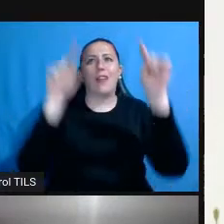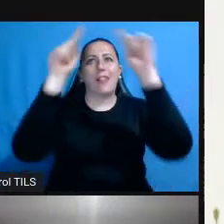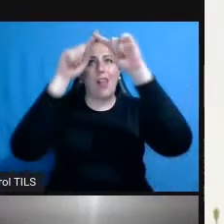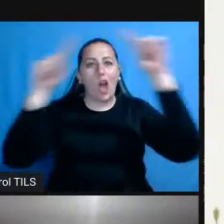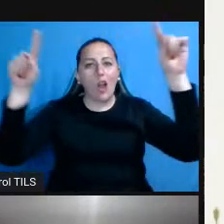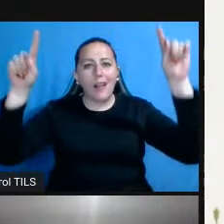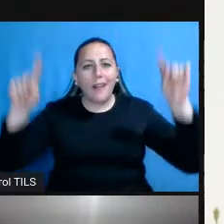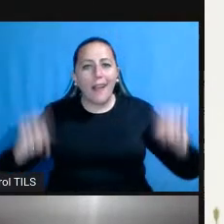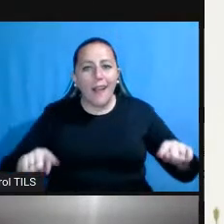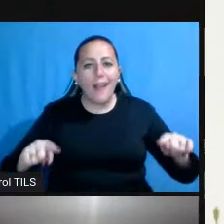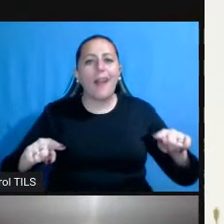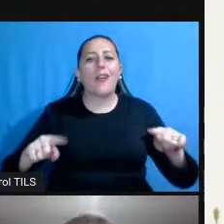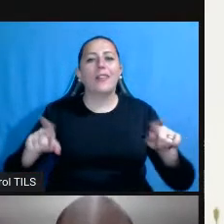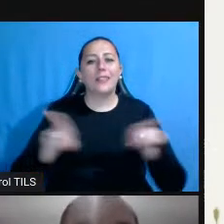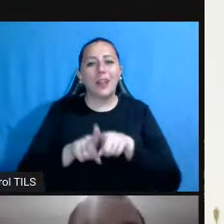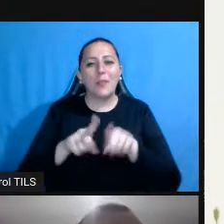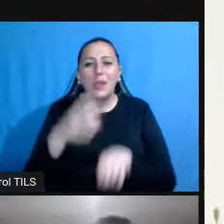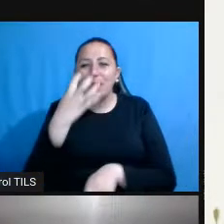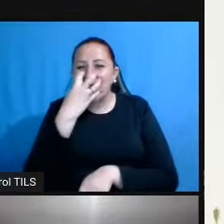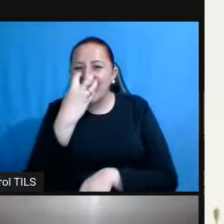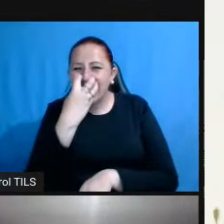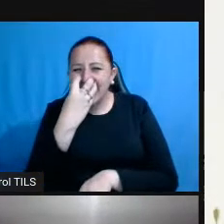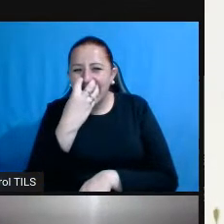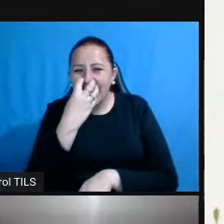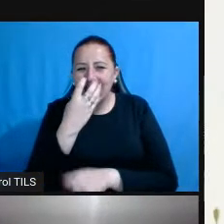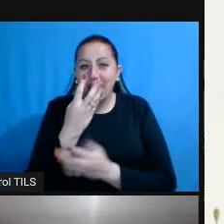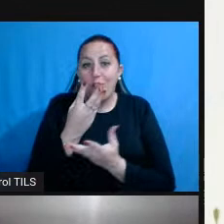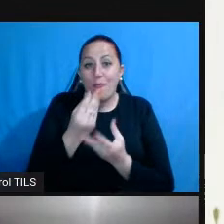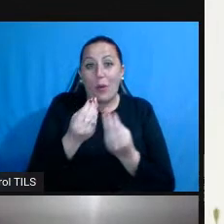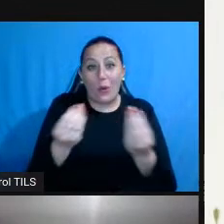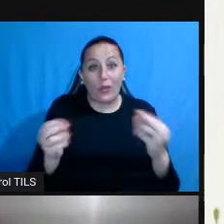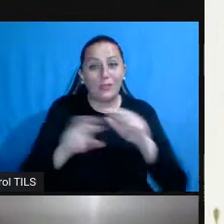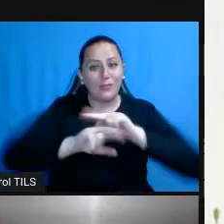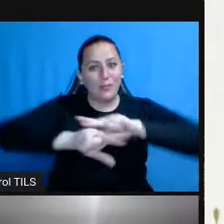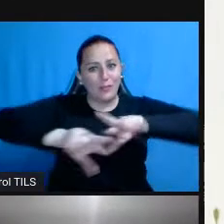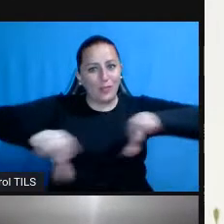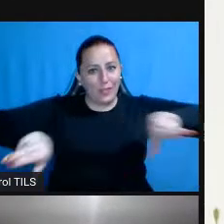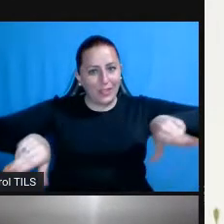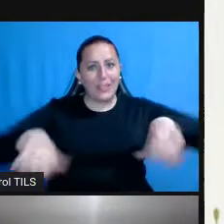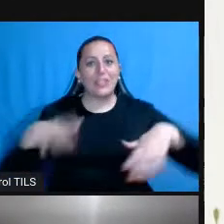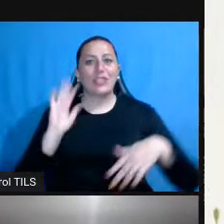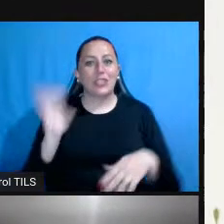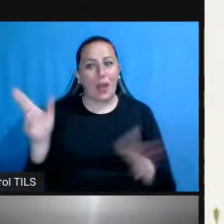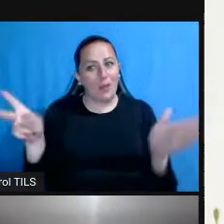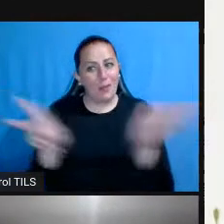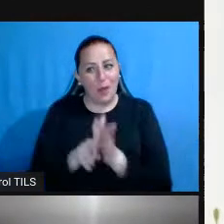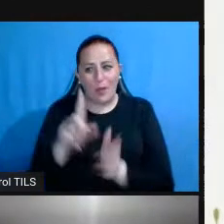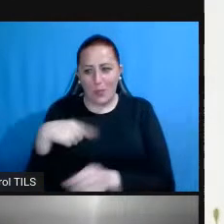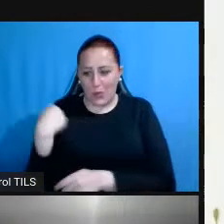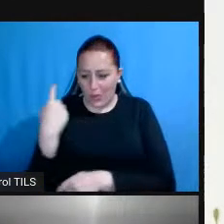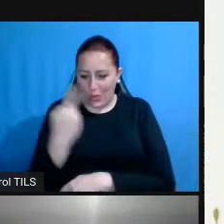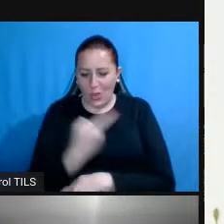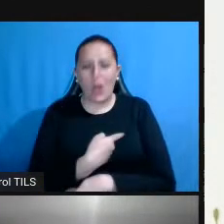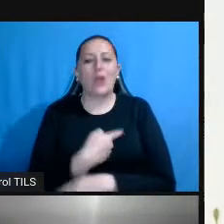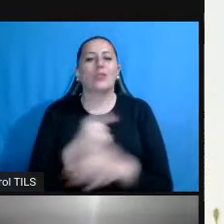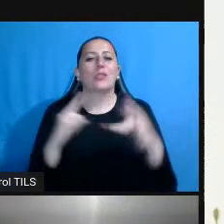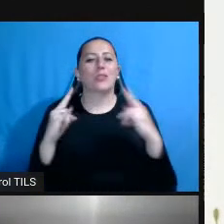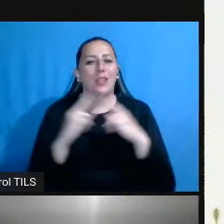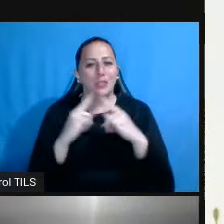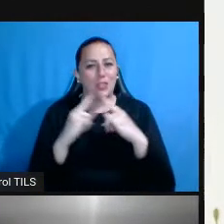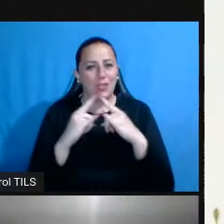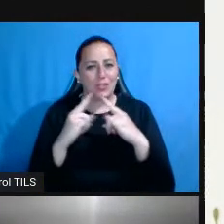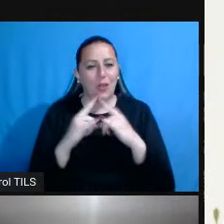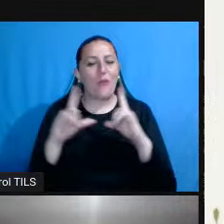foto dos nossos cachorros lá, né? Que são vários, já são nossos, né? Da instituição. Fotos ainda